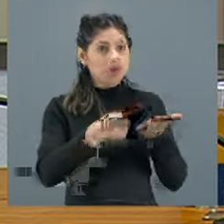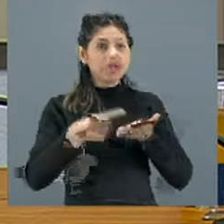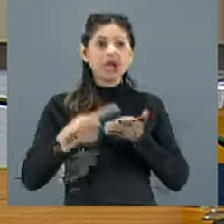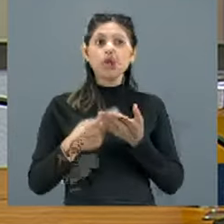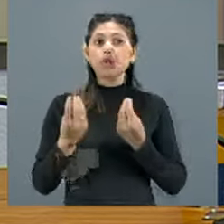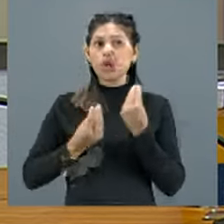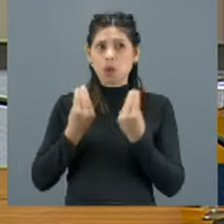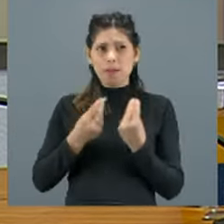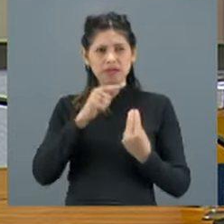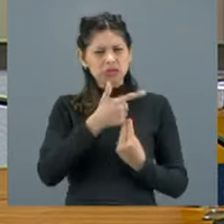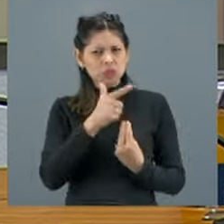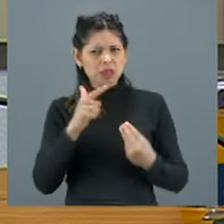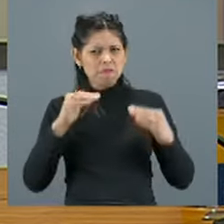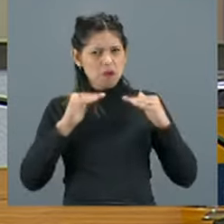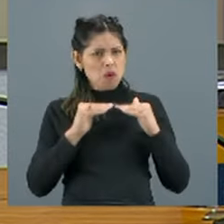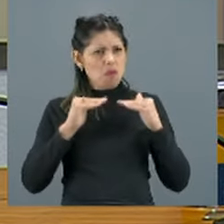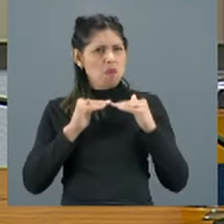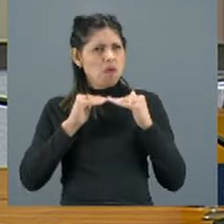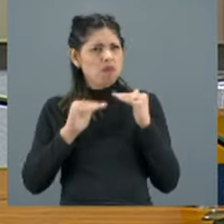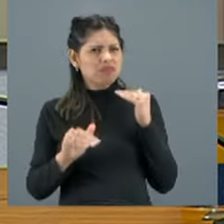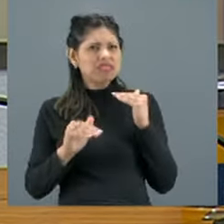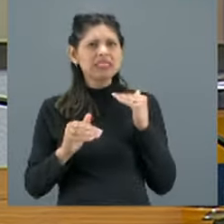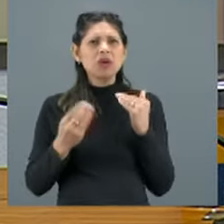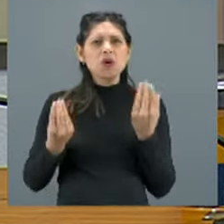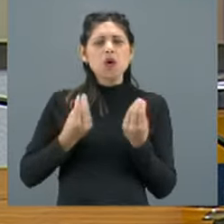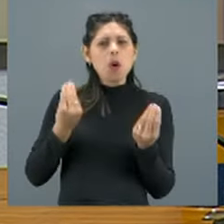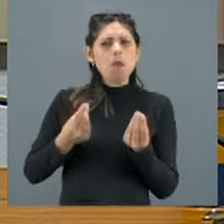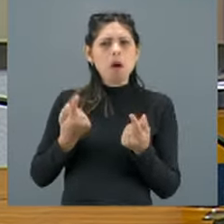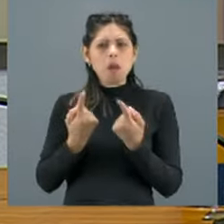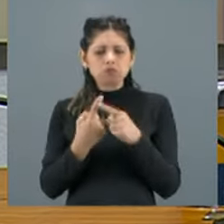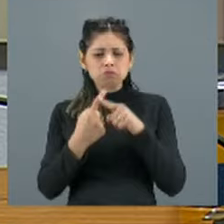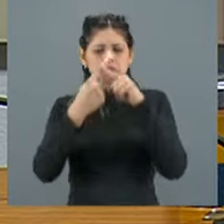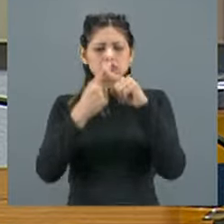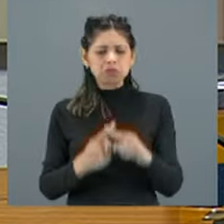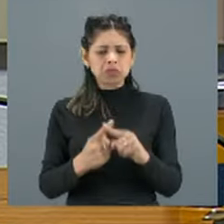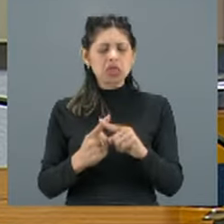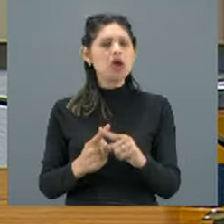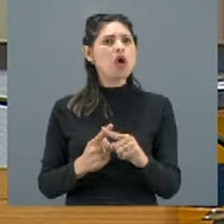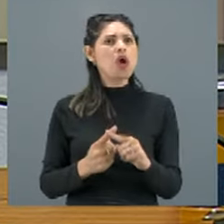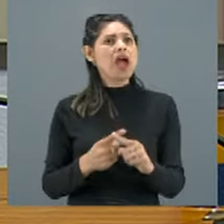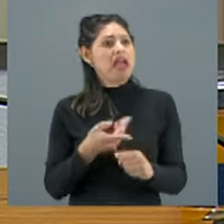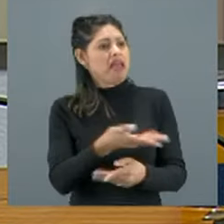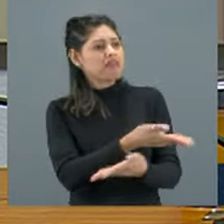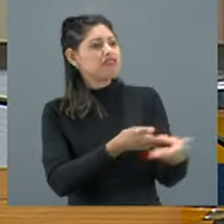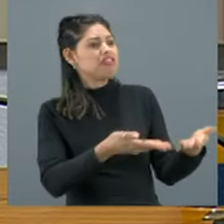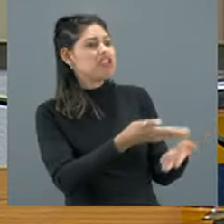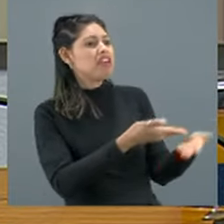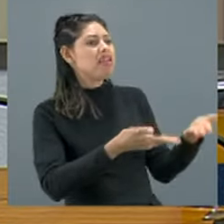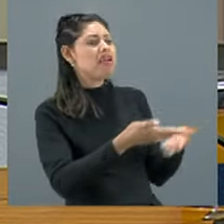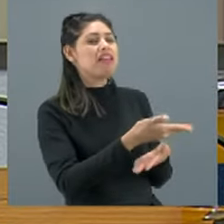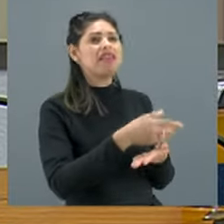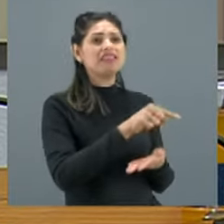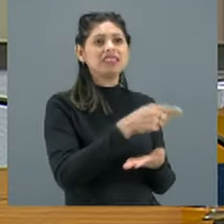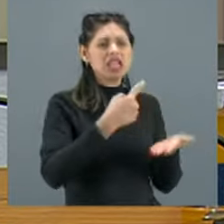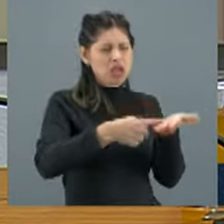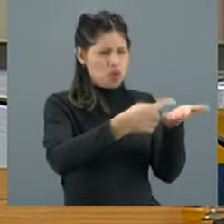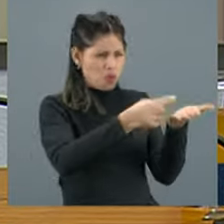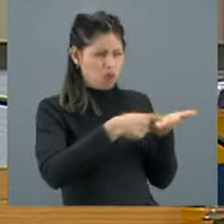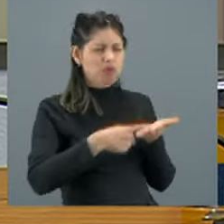uma concorrência. Mas é uma concorrência entre eles, entre as ONGs, que, vamos combinar,